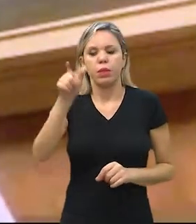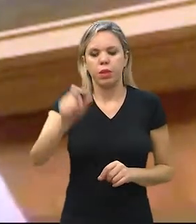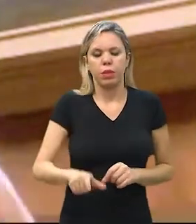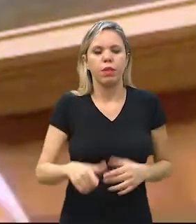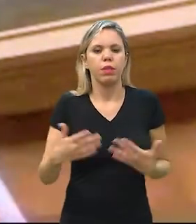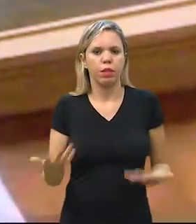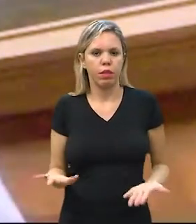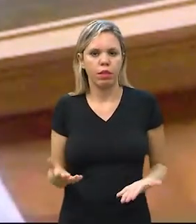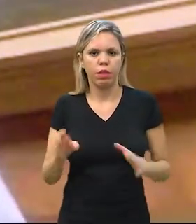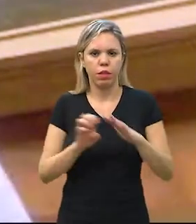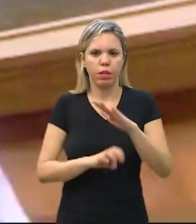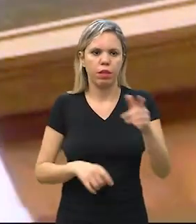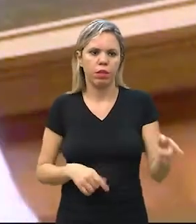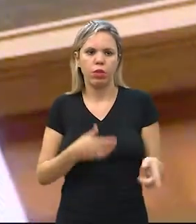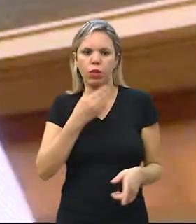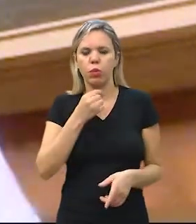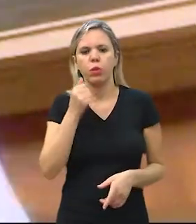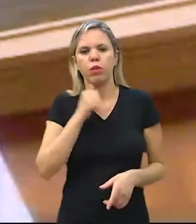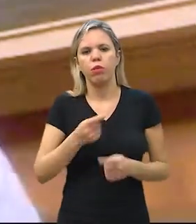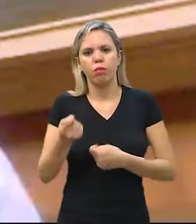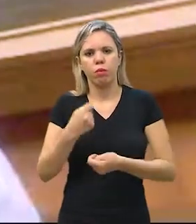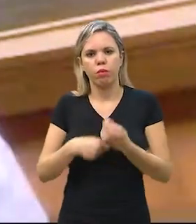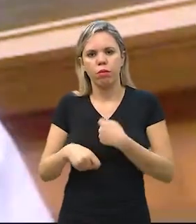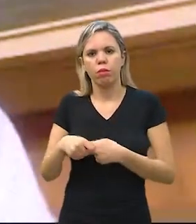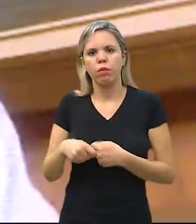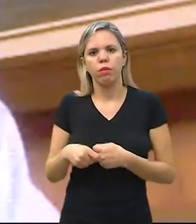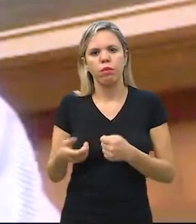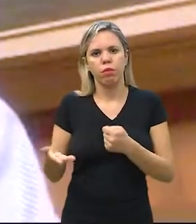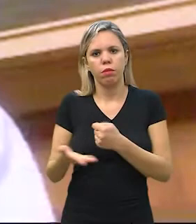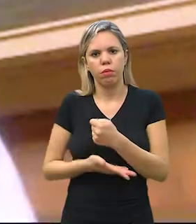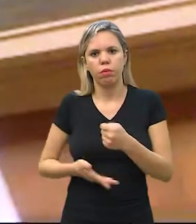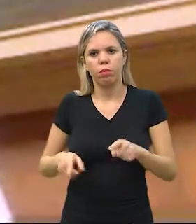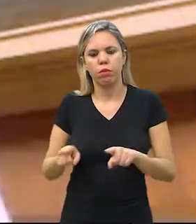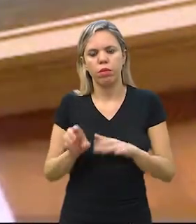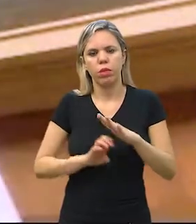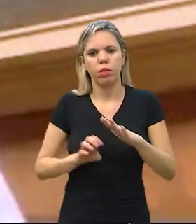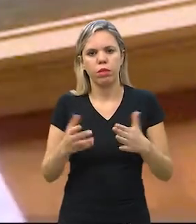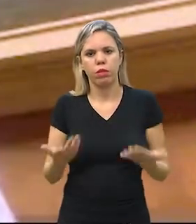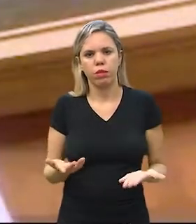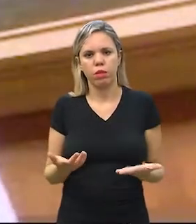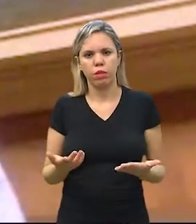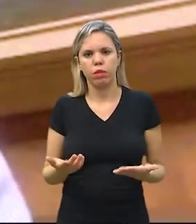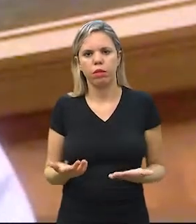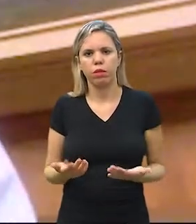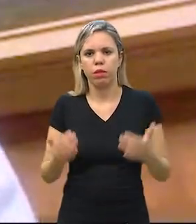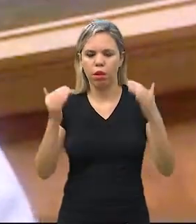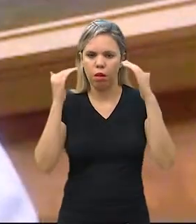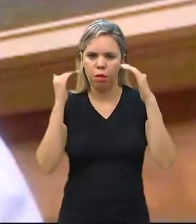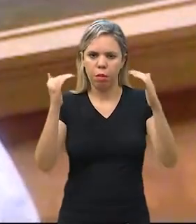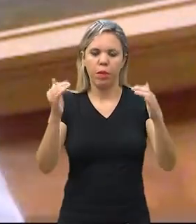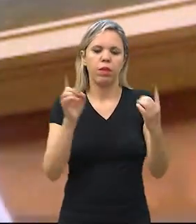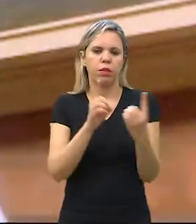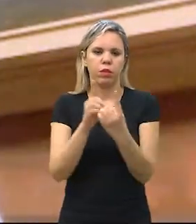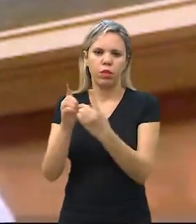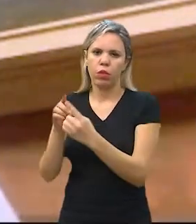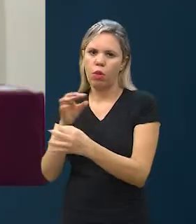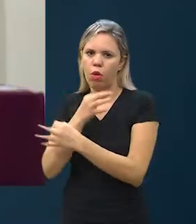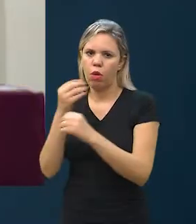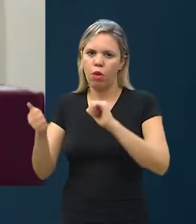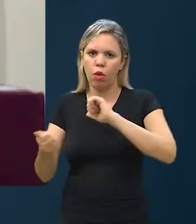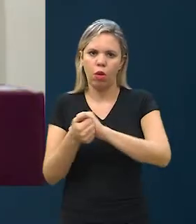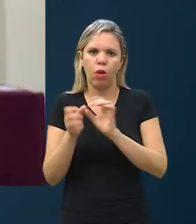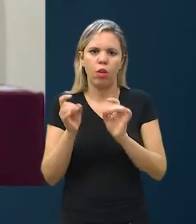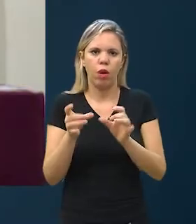a pessoa, esta empresa, este homem ou mulher de negócio, este microempresário, que ele preste bons serviços